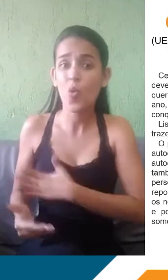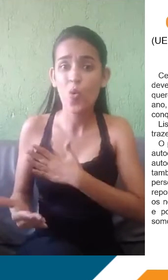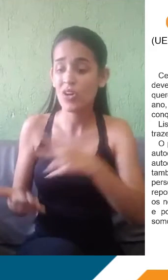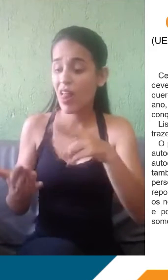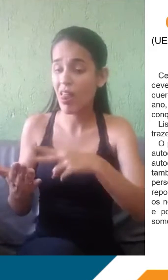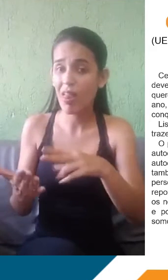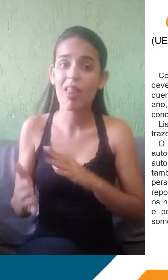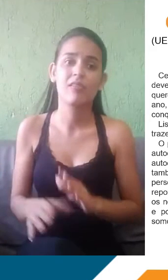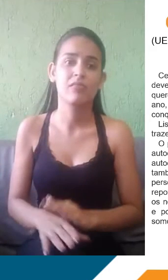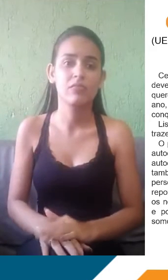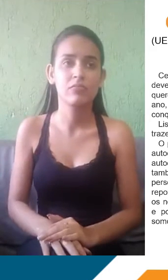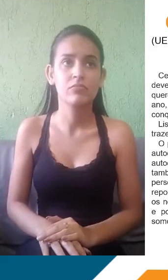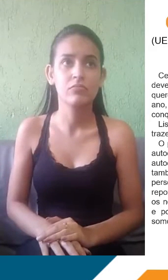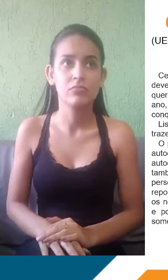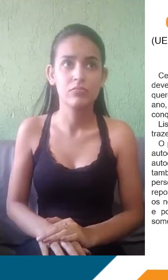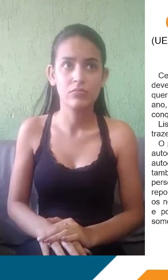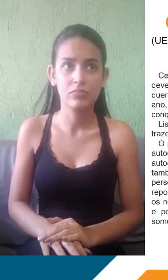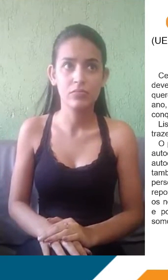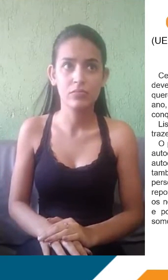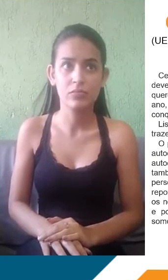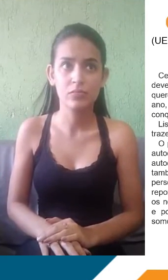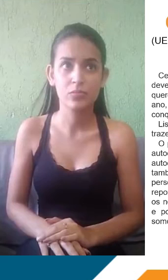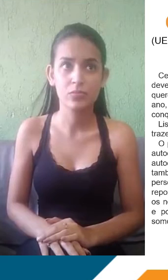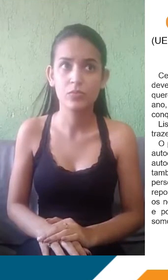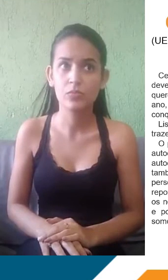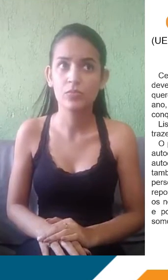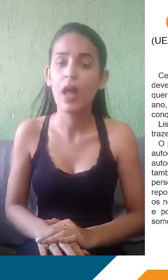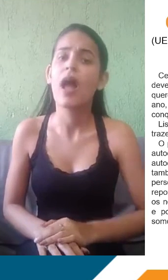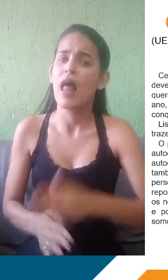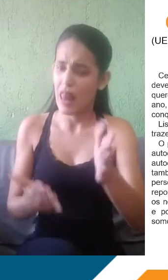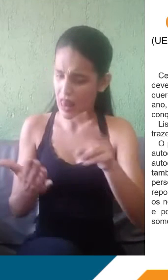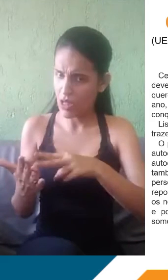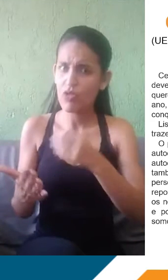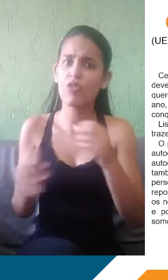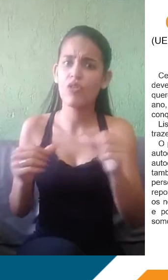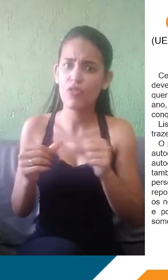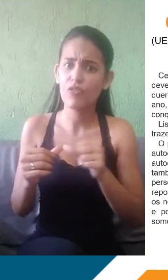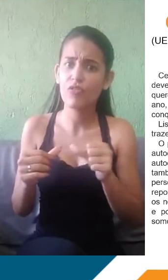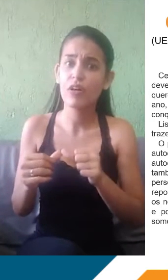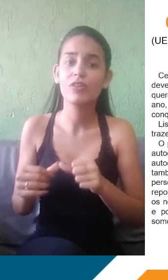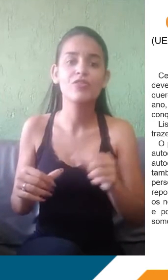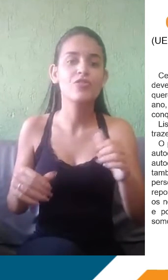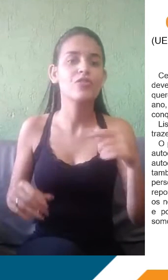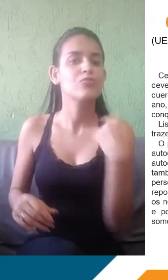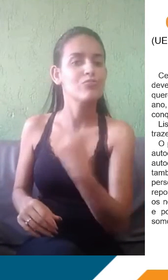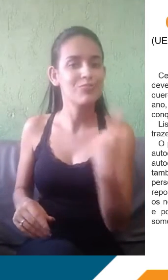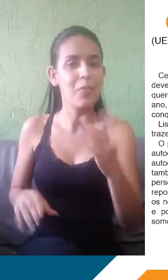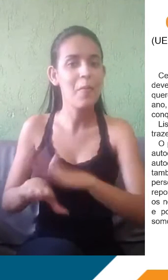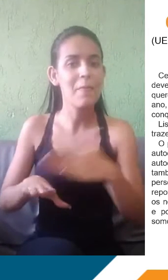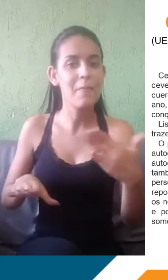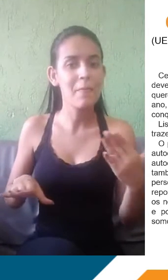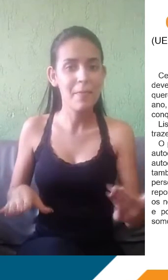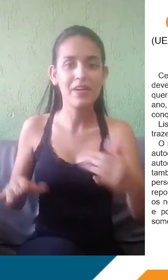interesse. Listo os 3 benefícios fundamentais que a leitura pode trazer. O primeiro: ler nos faz mais